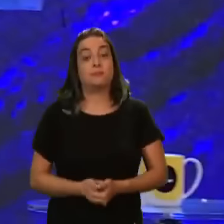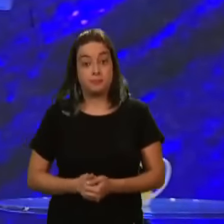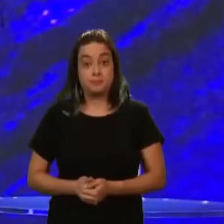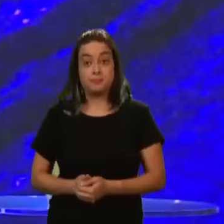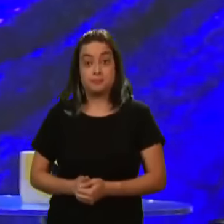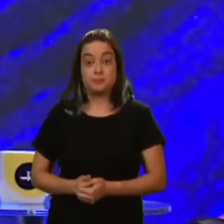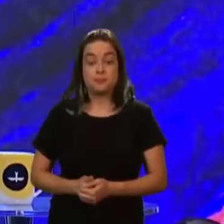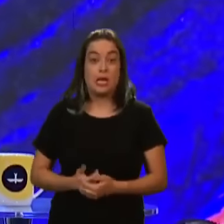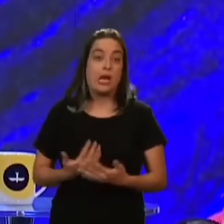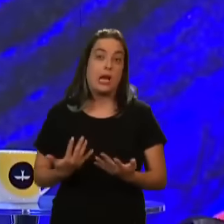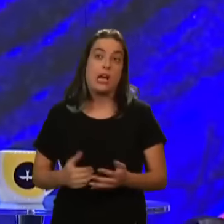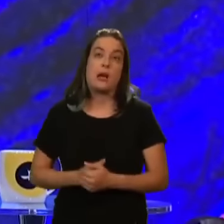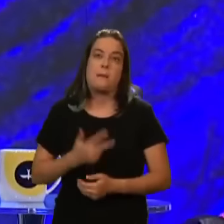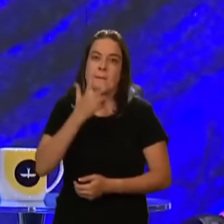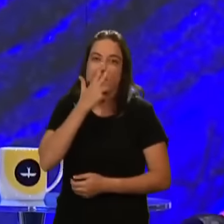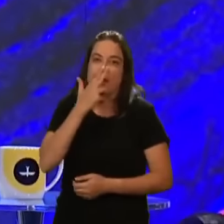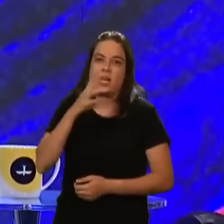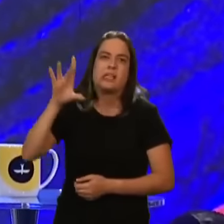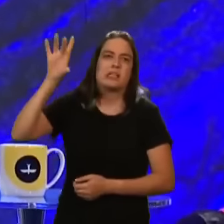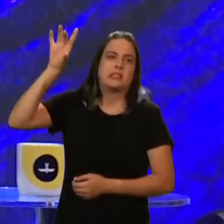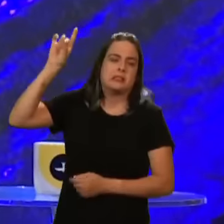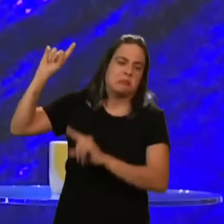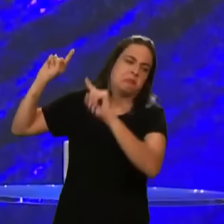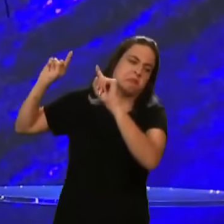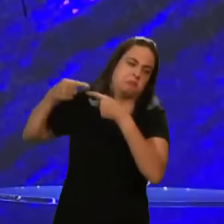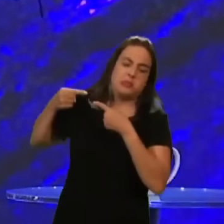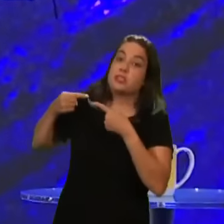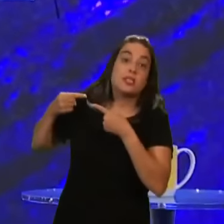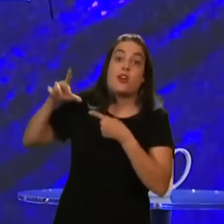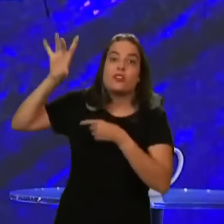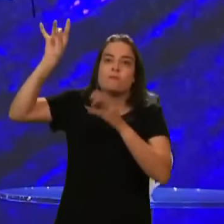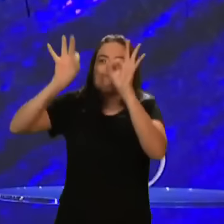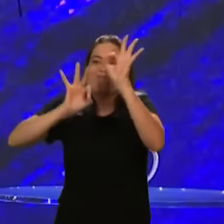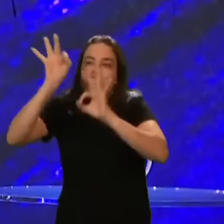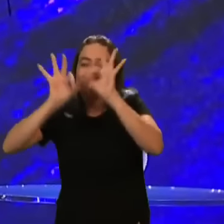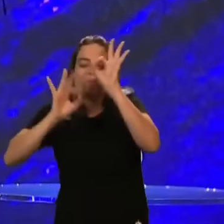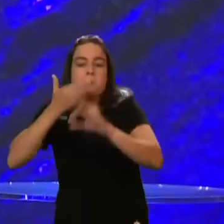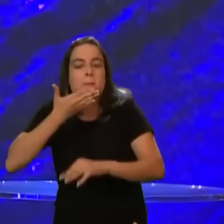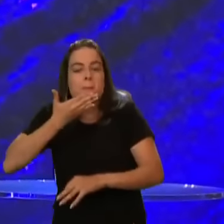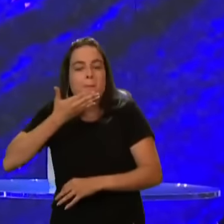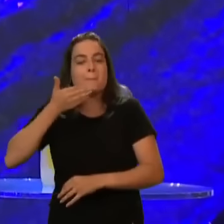Não é Deus pegando no seu pé, não é Deus demorando, é Deus caprichando.